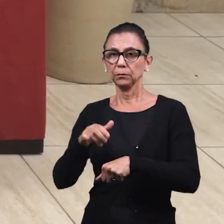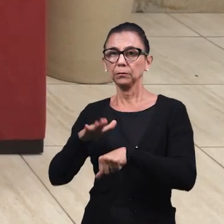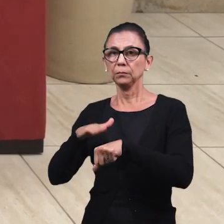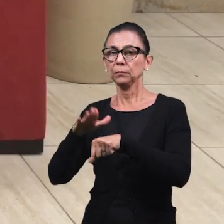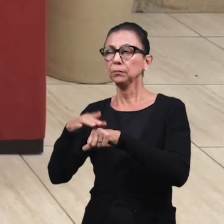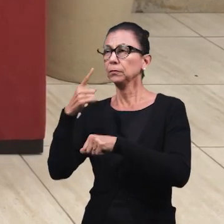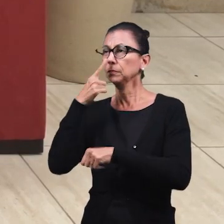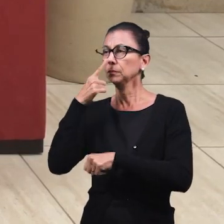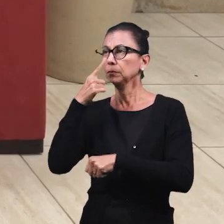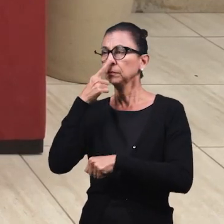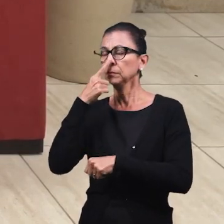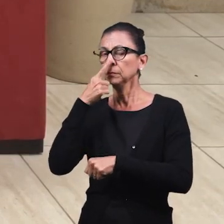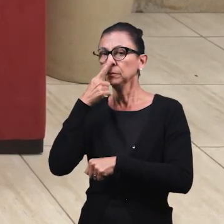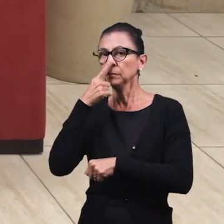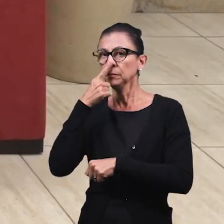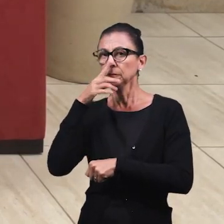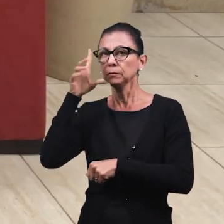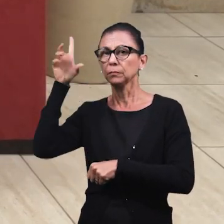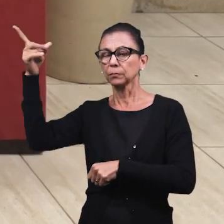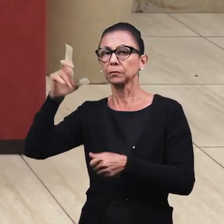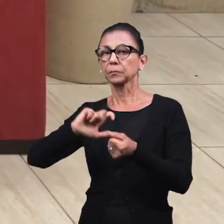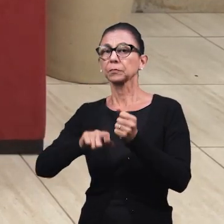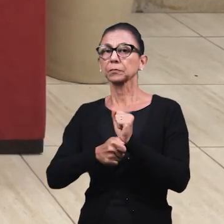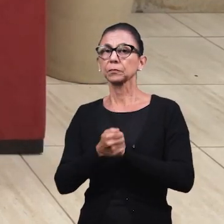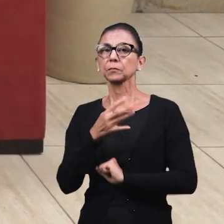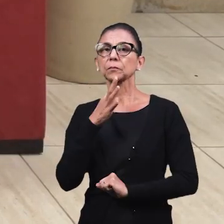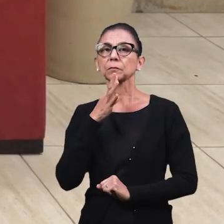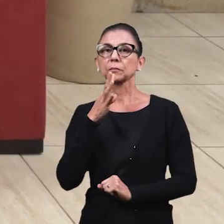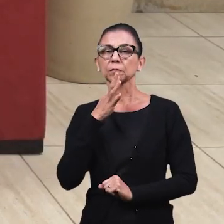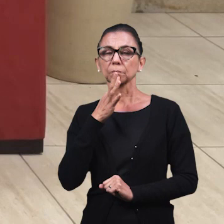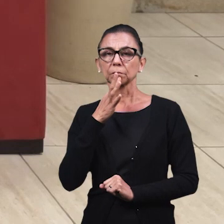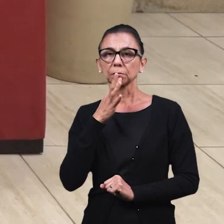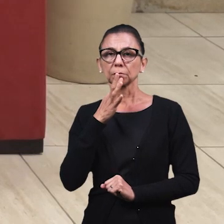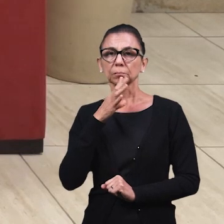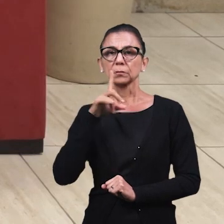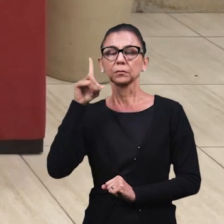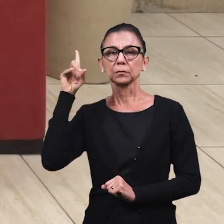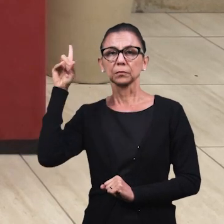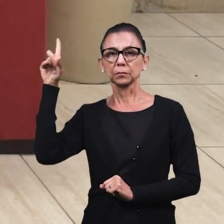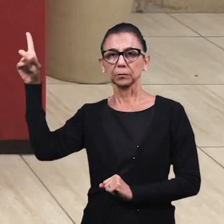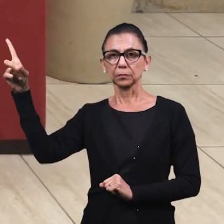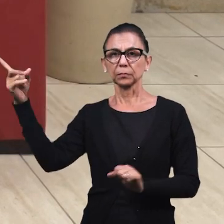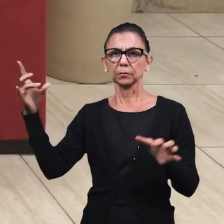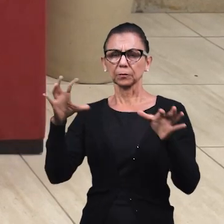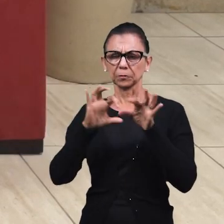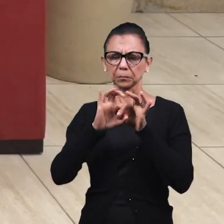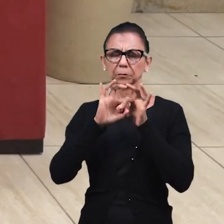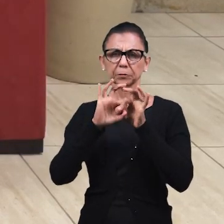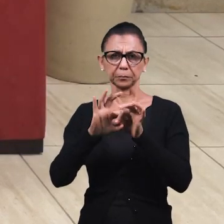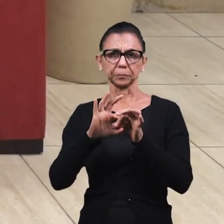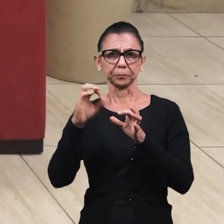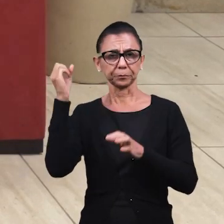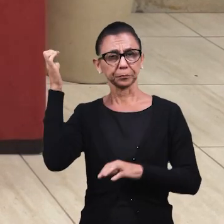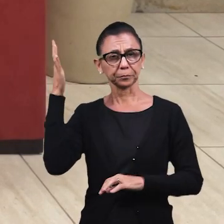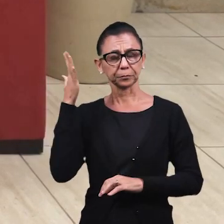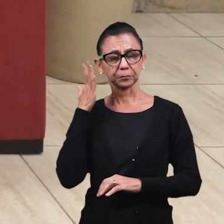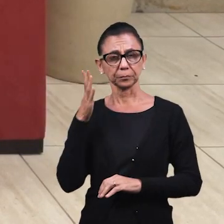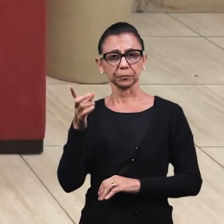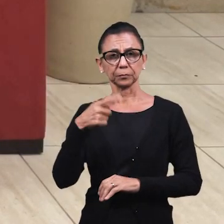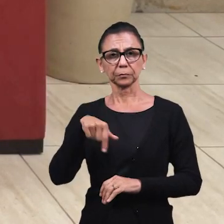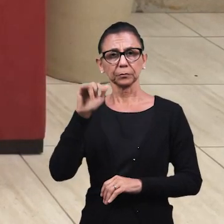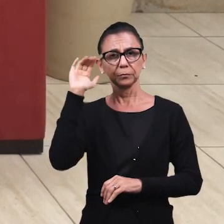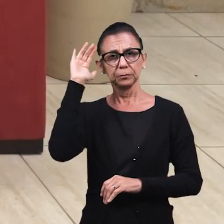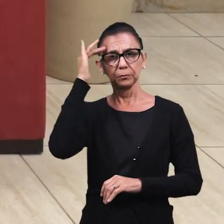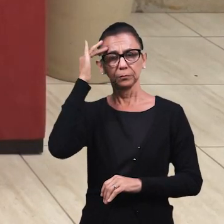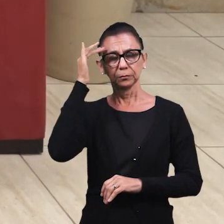estará desse mistério. Deus o honrará com a presença dele, Deus o honrará através da comunhão, através da graça. Nós